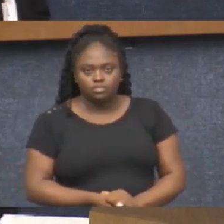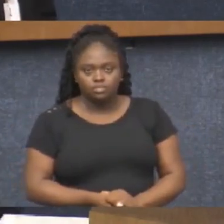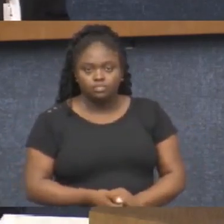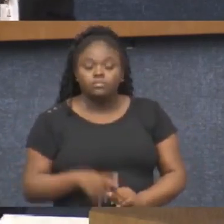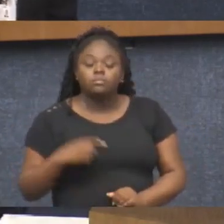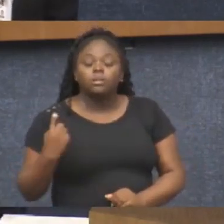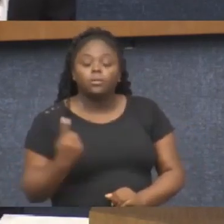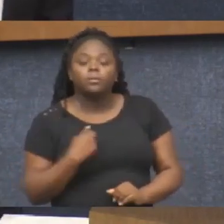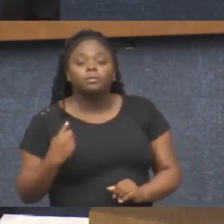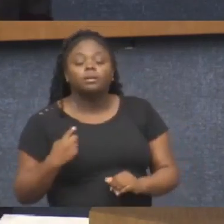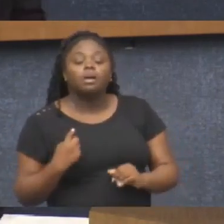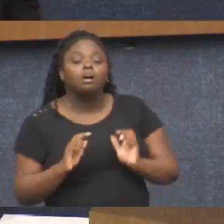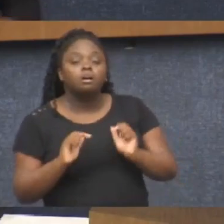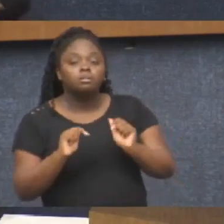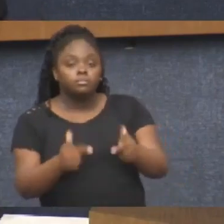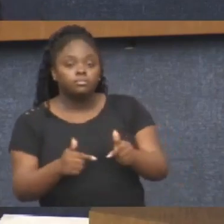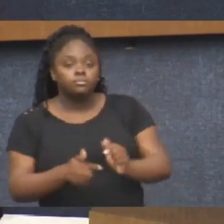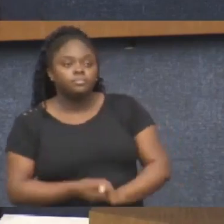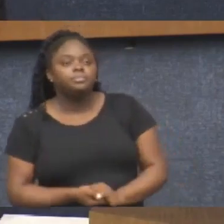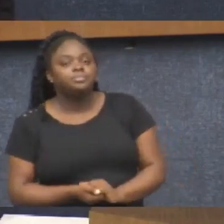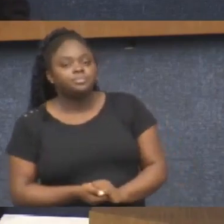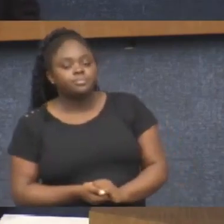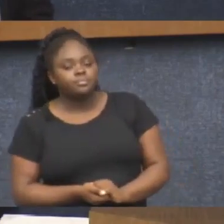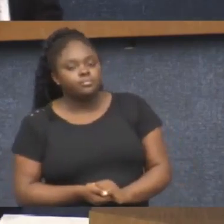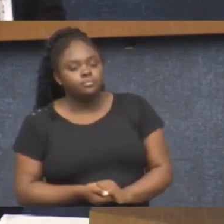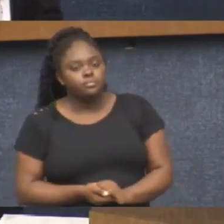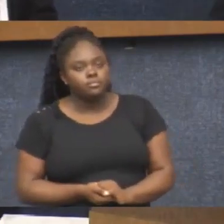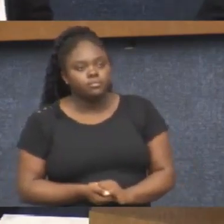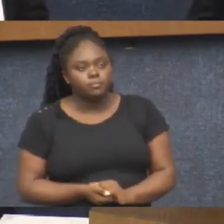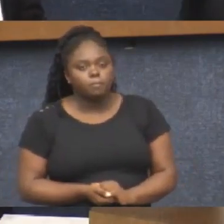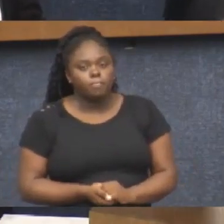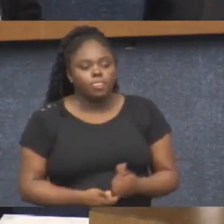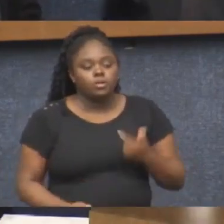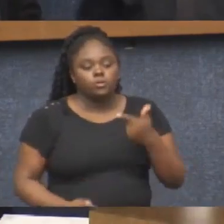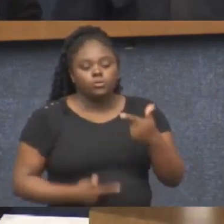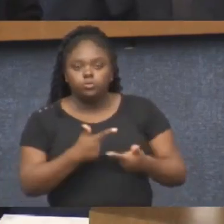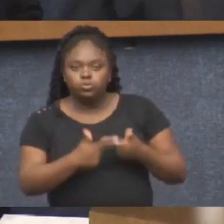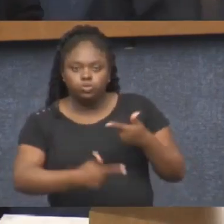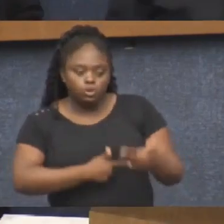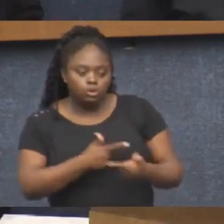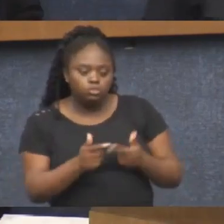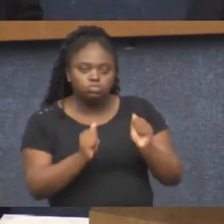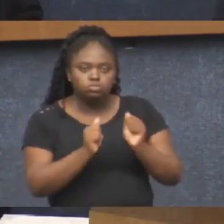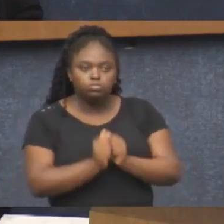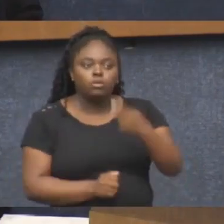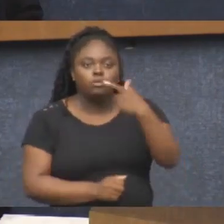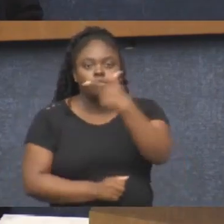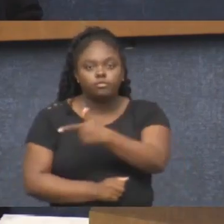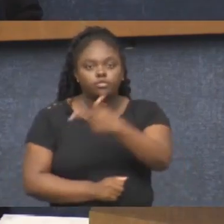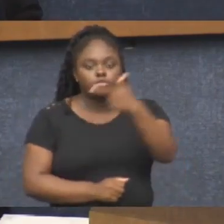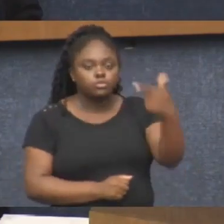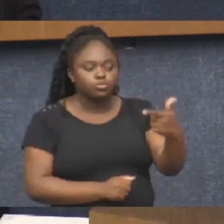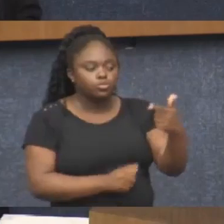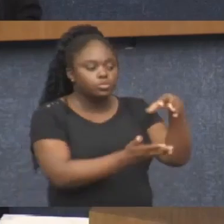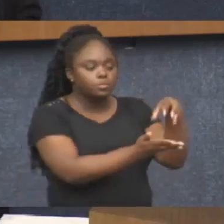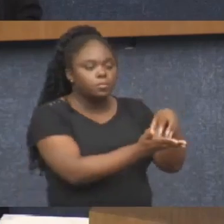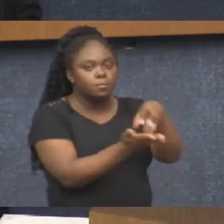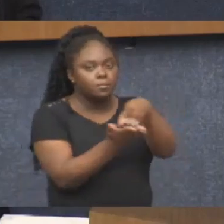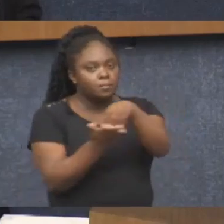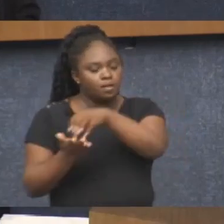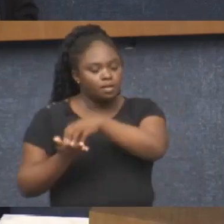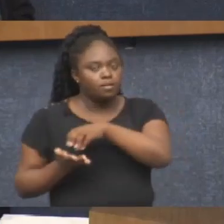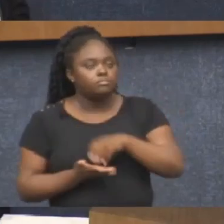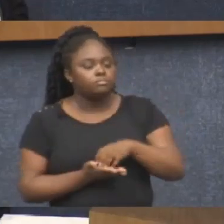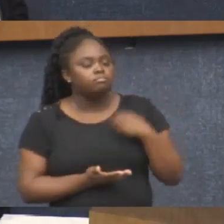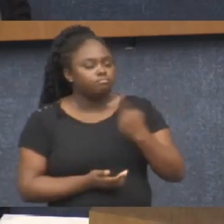O que, que a gente fez, então? Trabalho enorme juntando múltiplas bases, né? Bases públicas, para a gente entender o que está